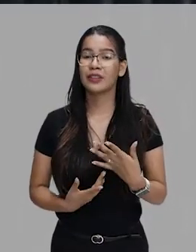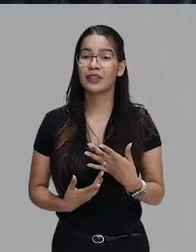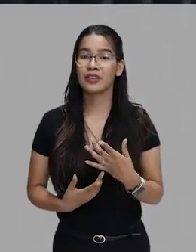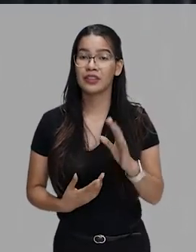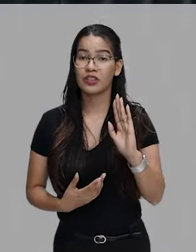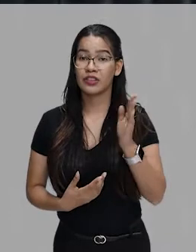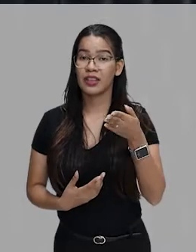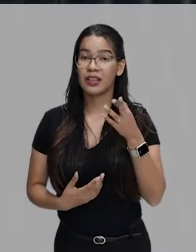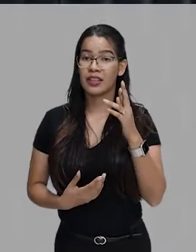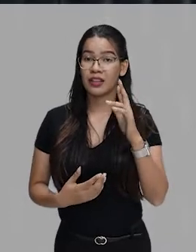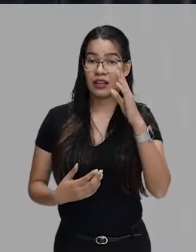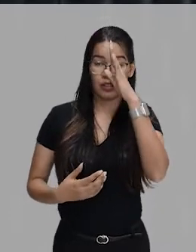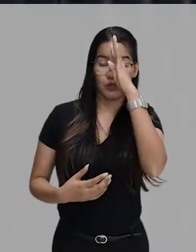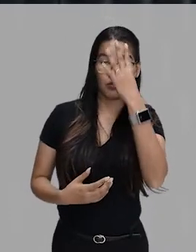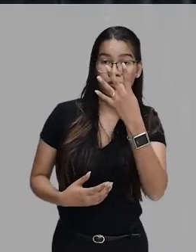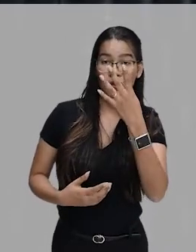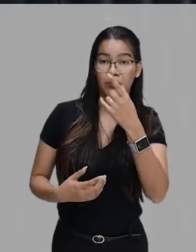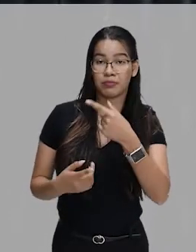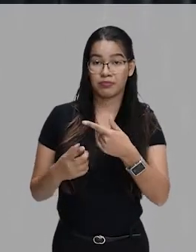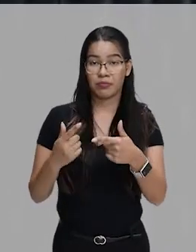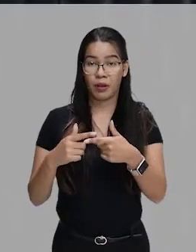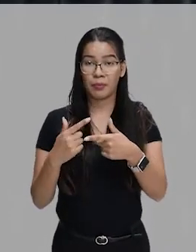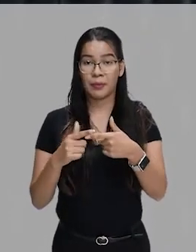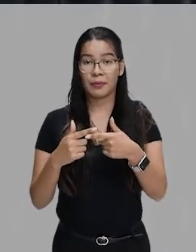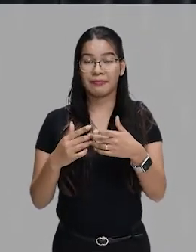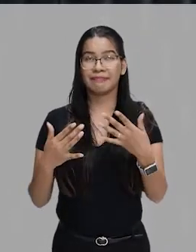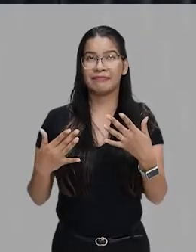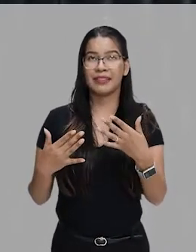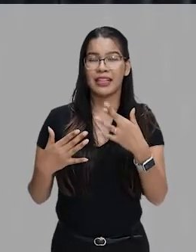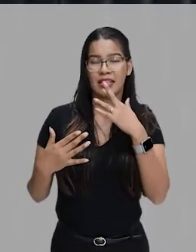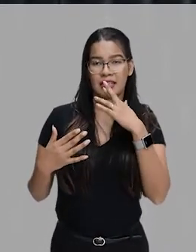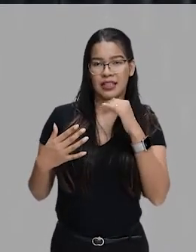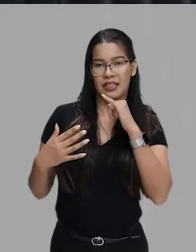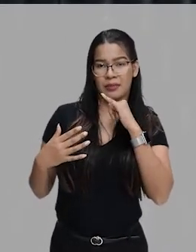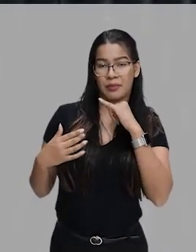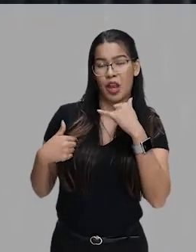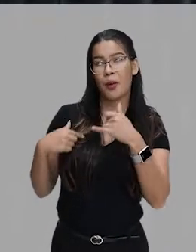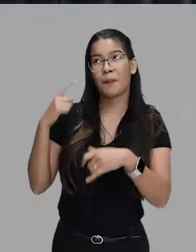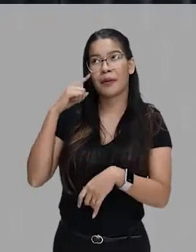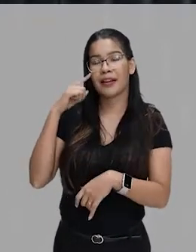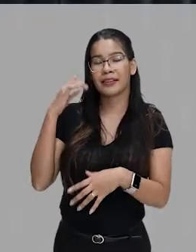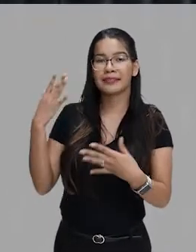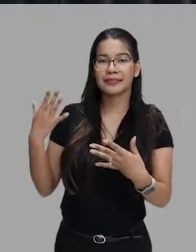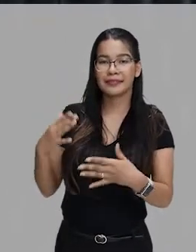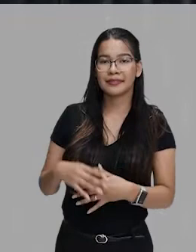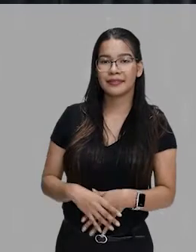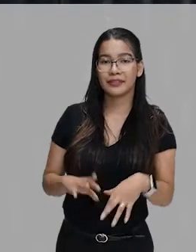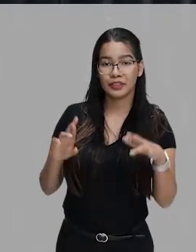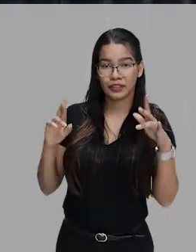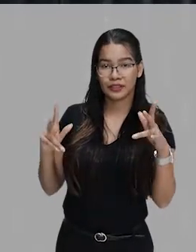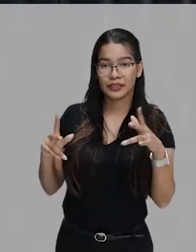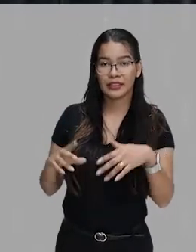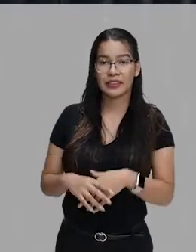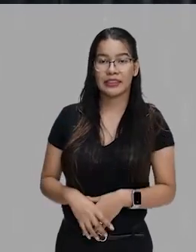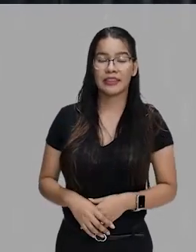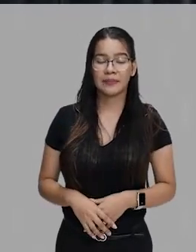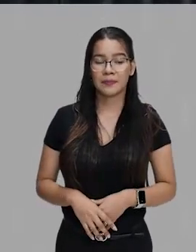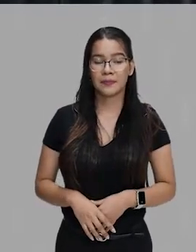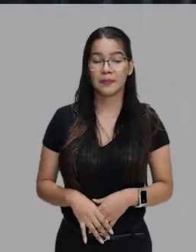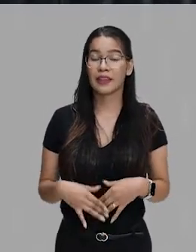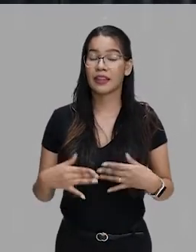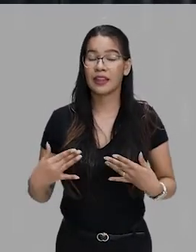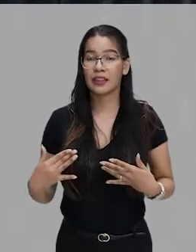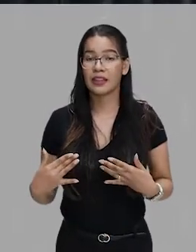já resolveu o problema? Estou pensando contextualmente no problema, tá bom? Então, mas aqui, penso, logo existo. Quer dizer,